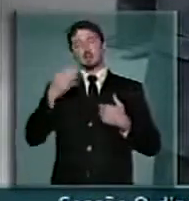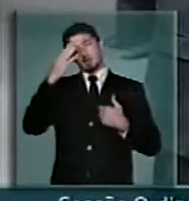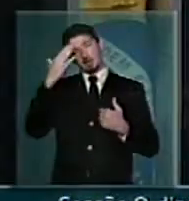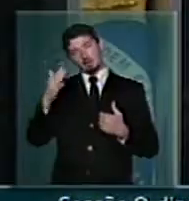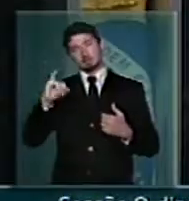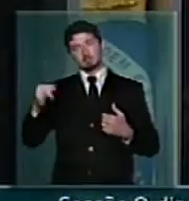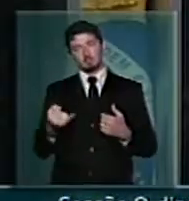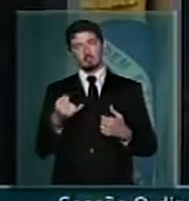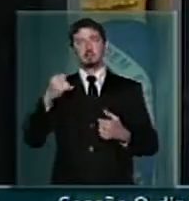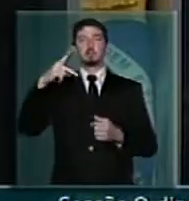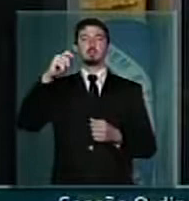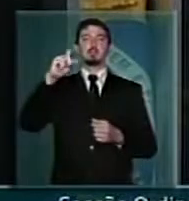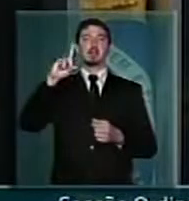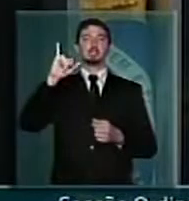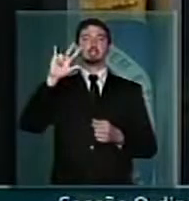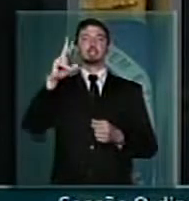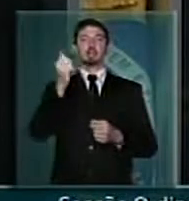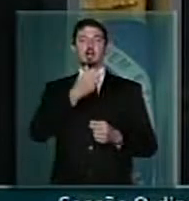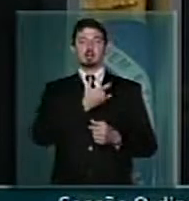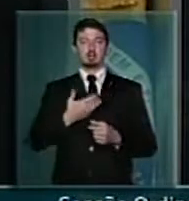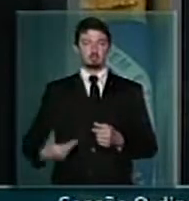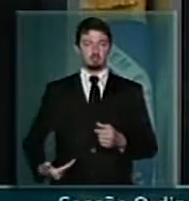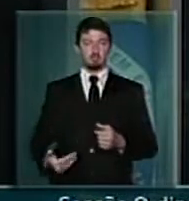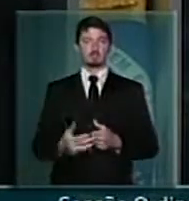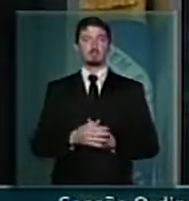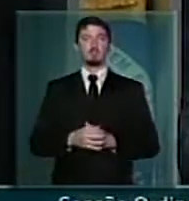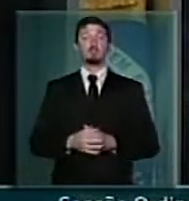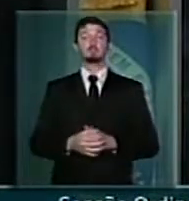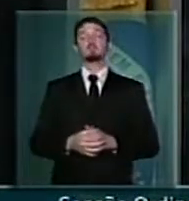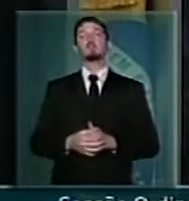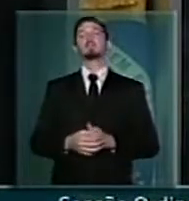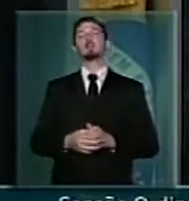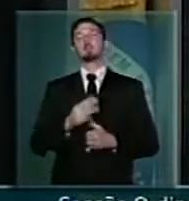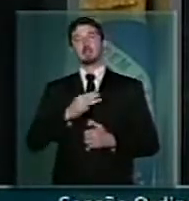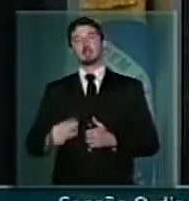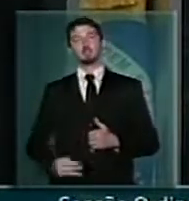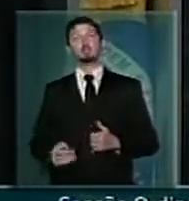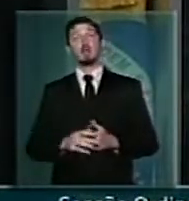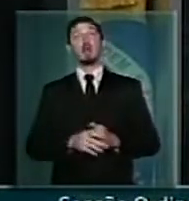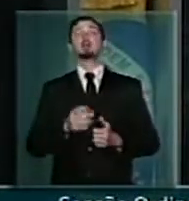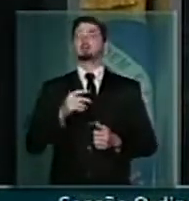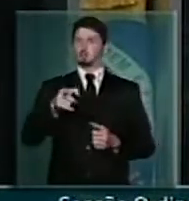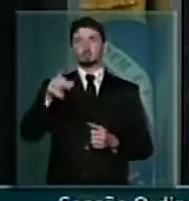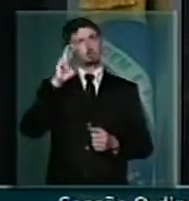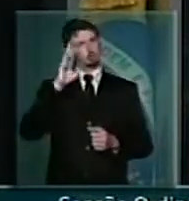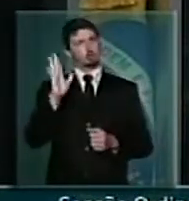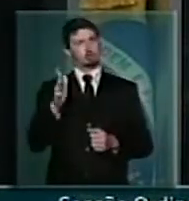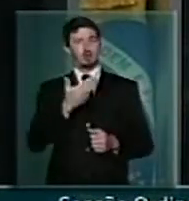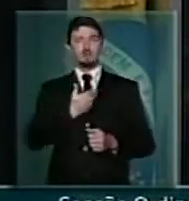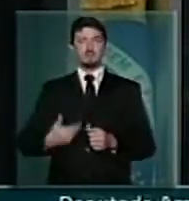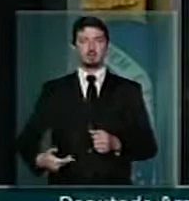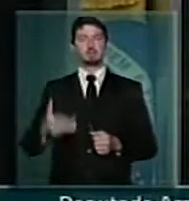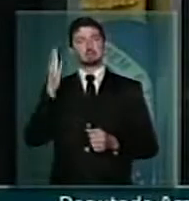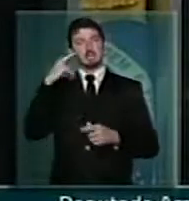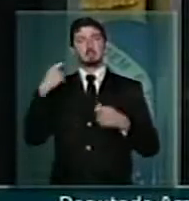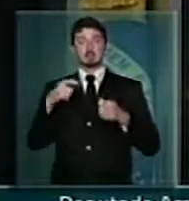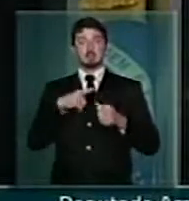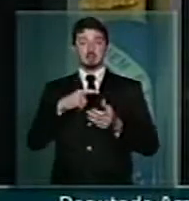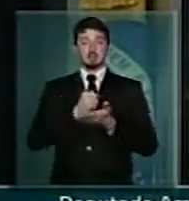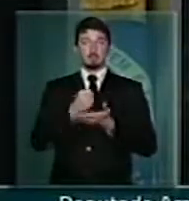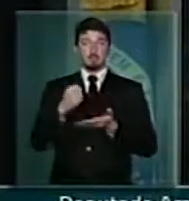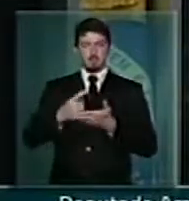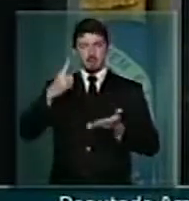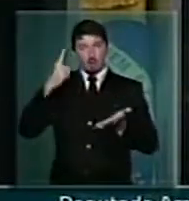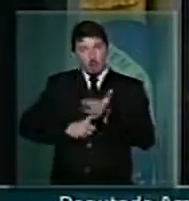Alexandre Padilha. O senhor já foi governador e sabe que é necessário fazer essa pactuação, ter mais estabilidade jurídica